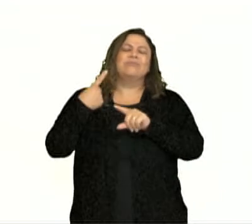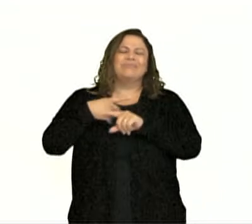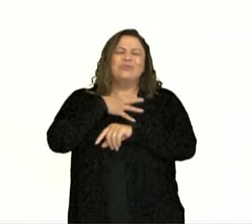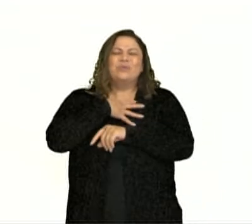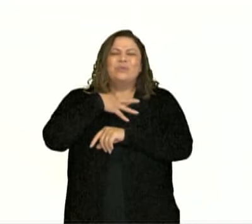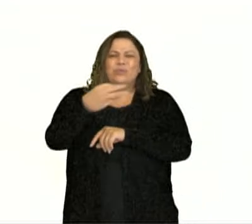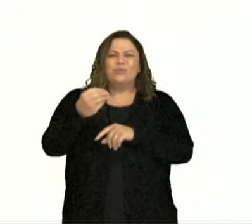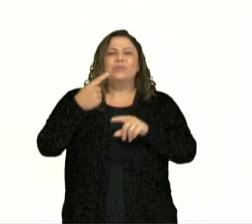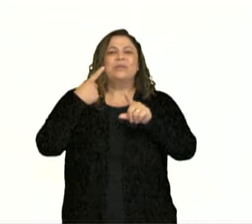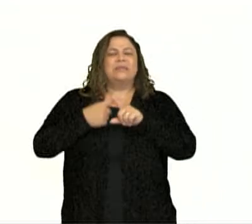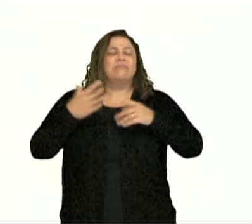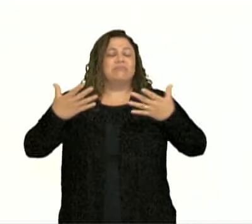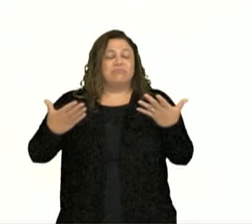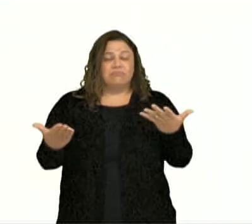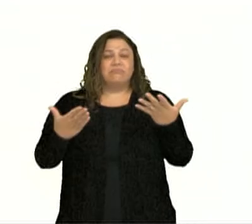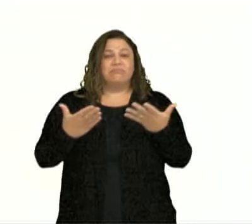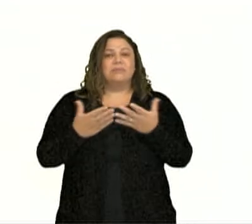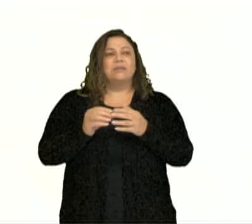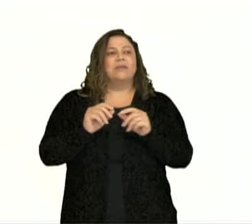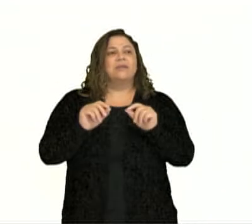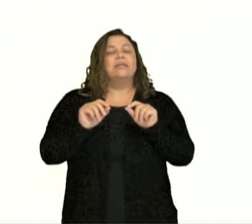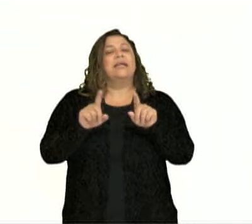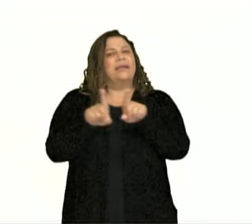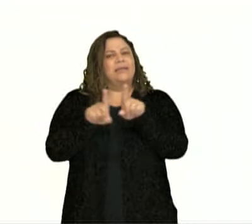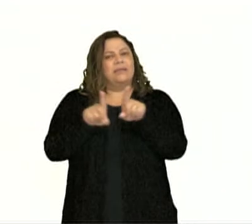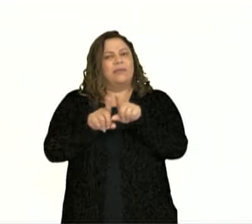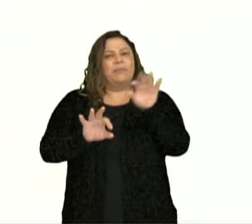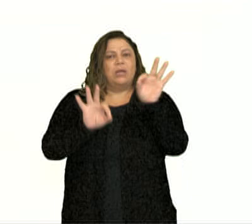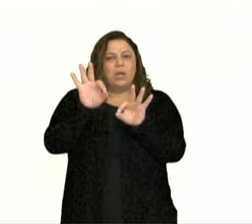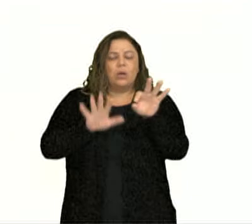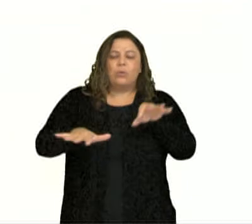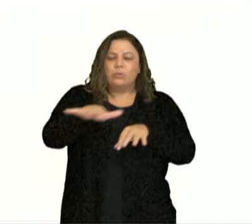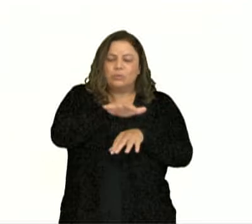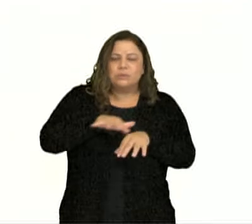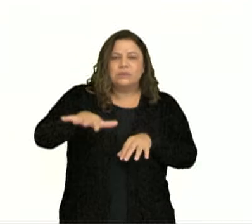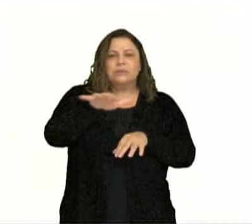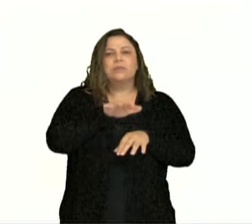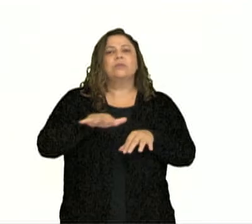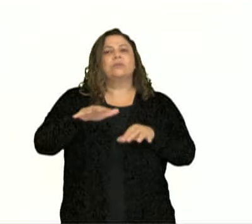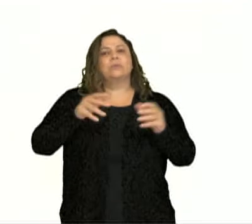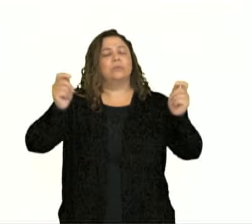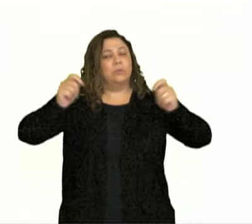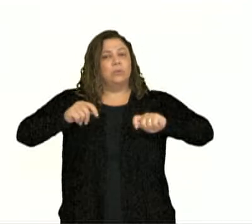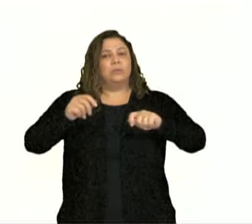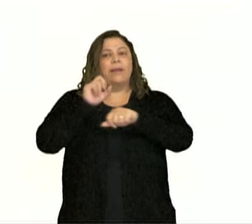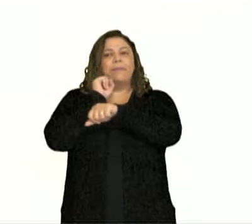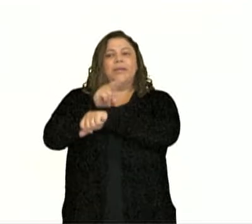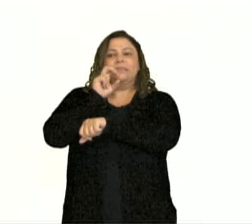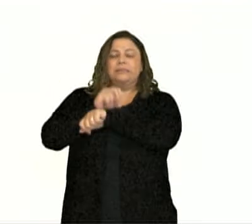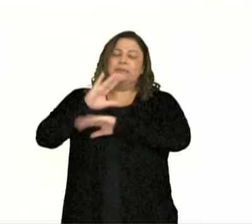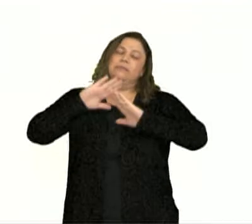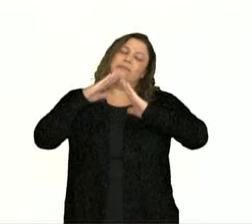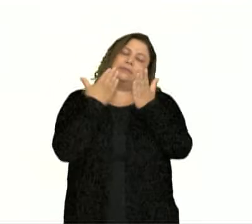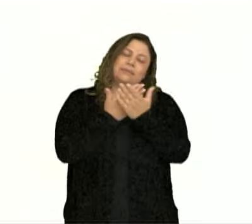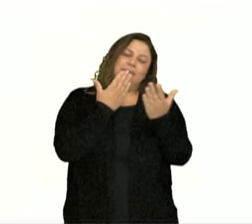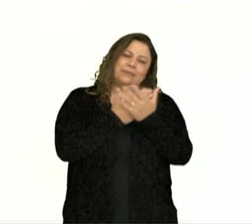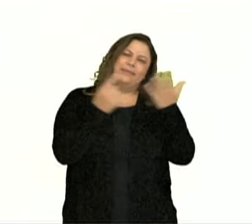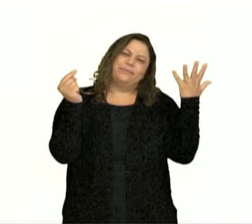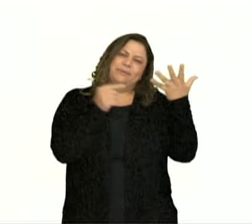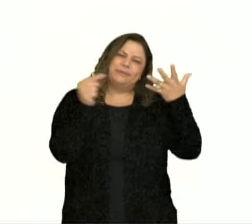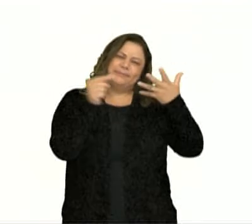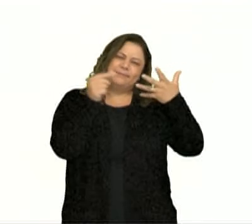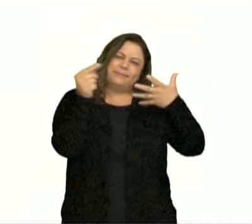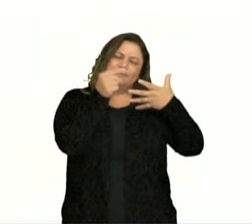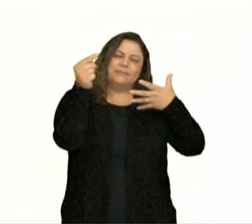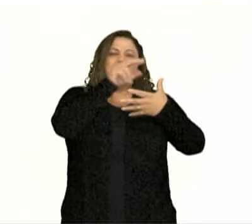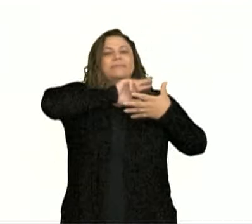filhos. Então, isso aí implica também em alguns setores, né? Porque daí tem mais vagas nas escolas e todo um